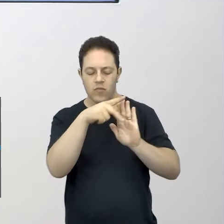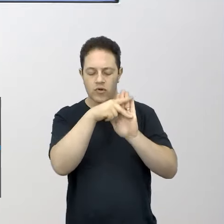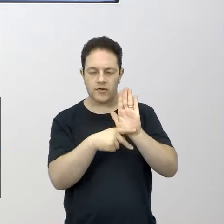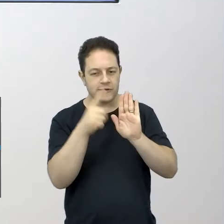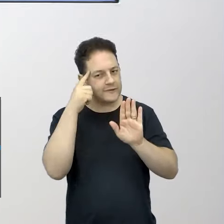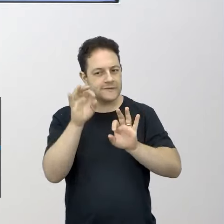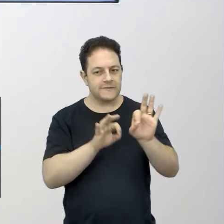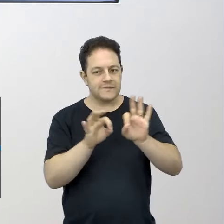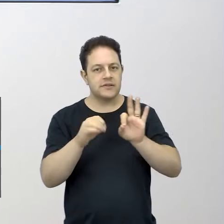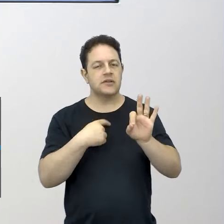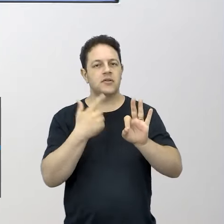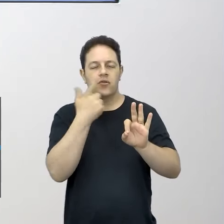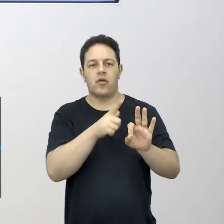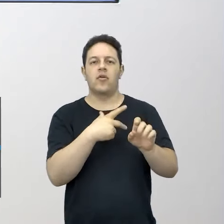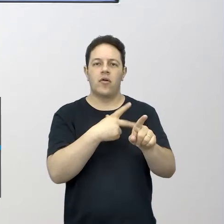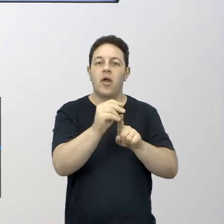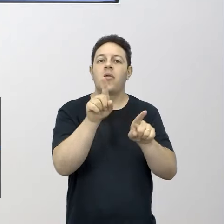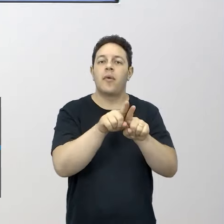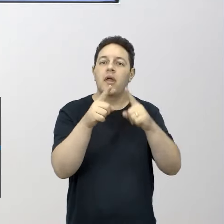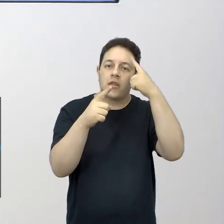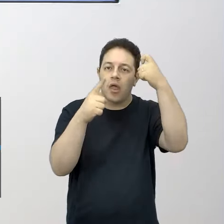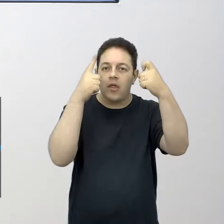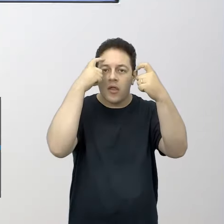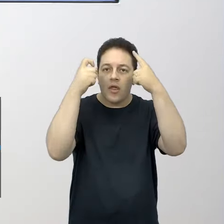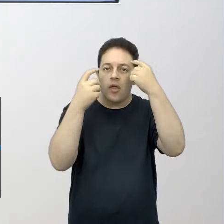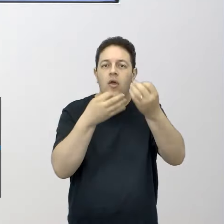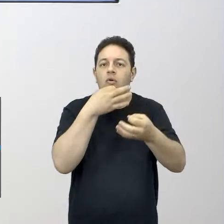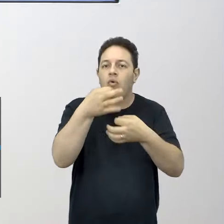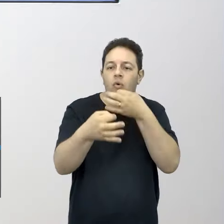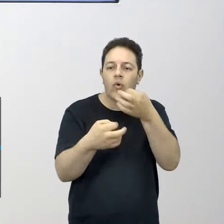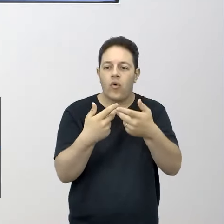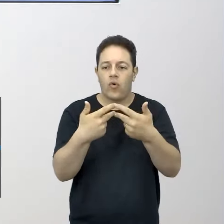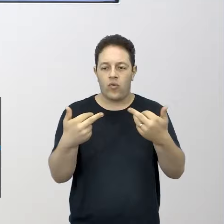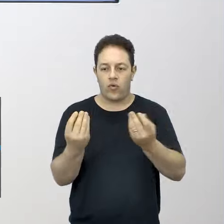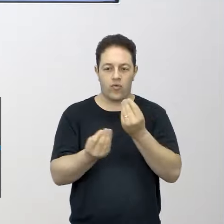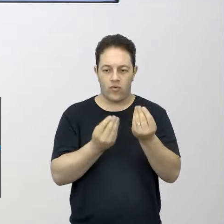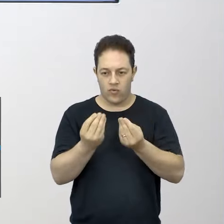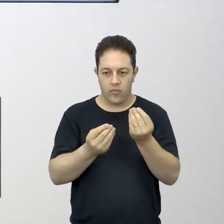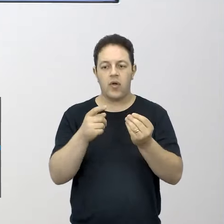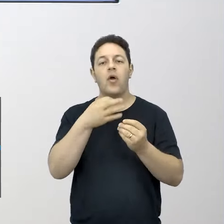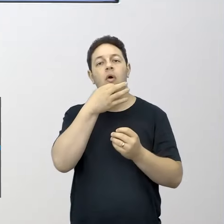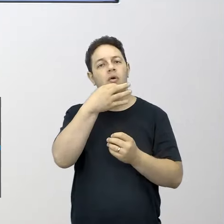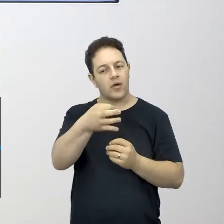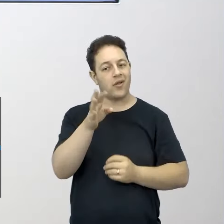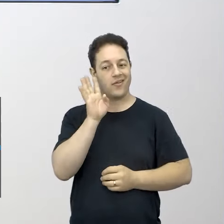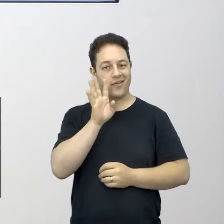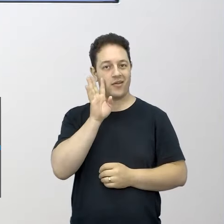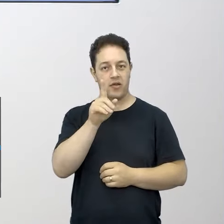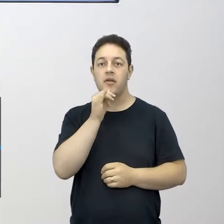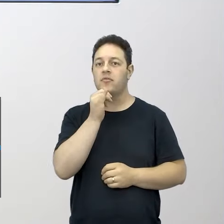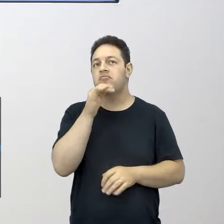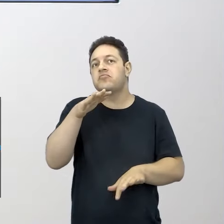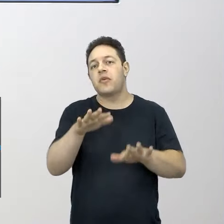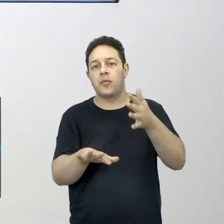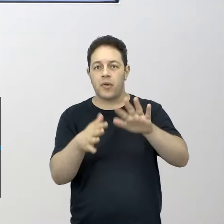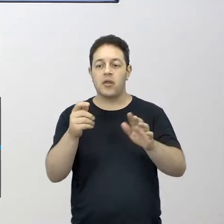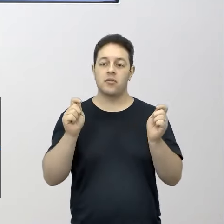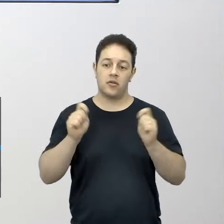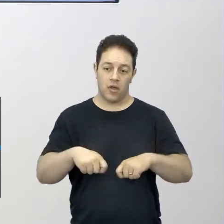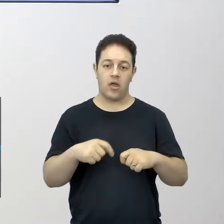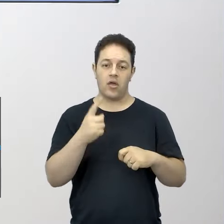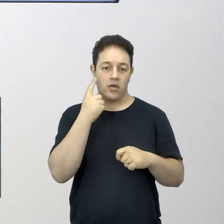e possíveis ideias criativas e sugestões. Essa é até uma sugestão bacana, dependendo, tem condições